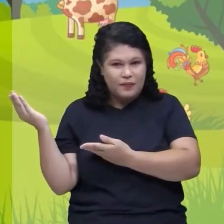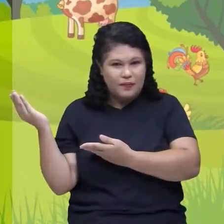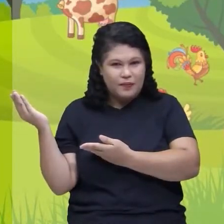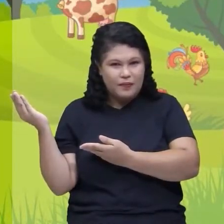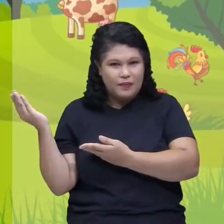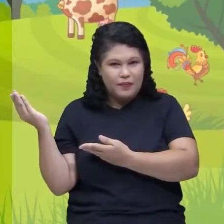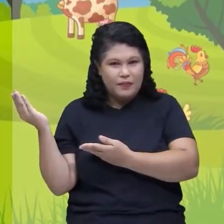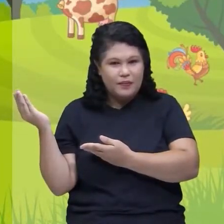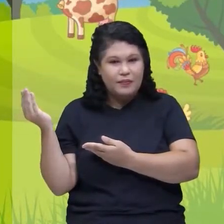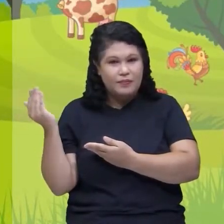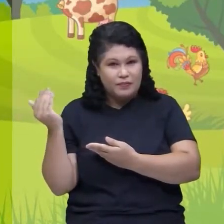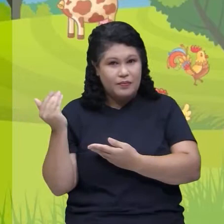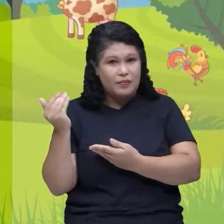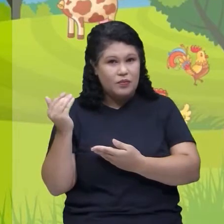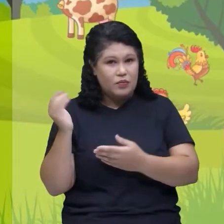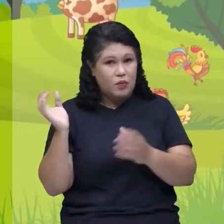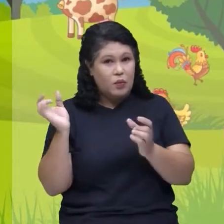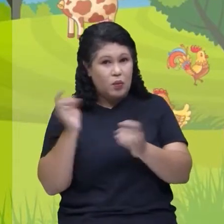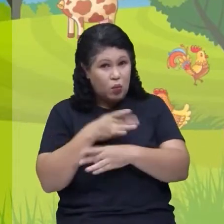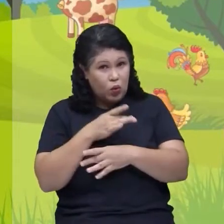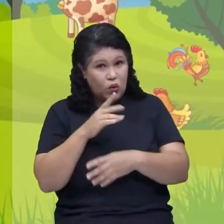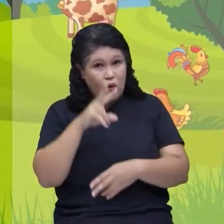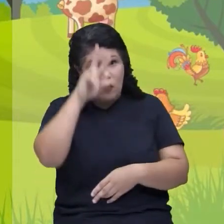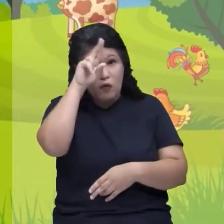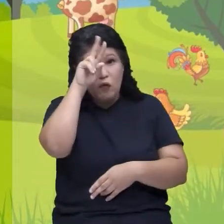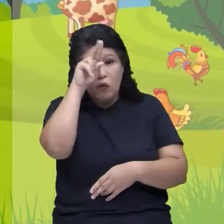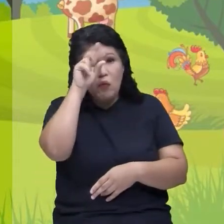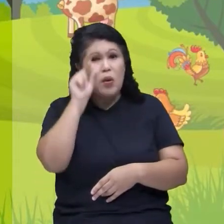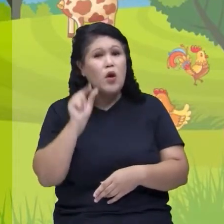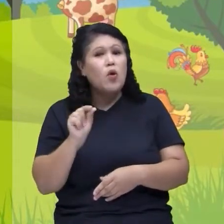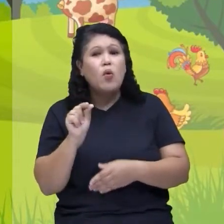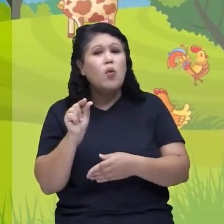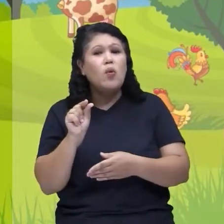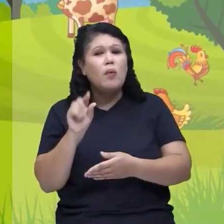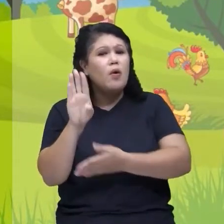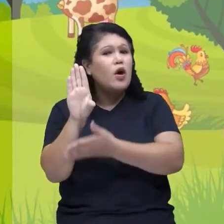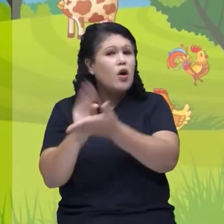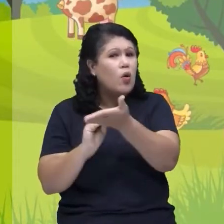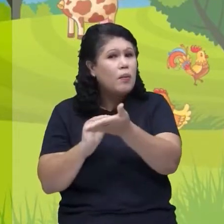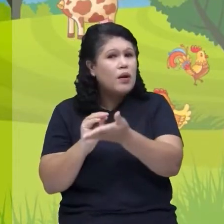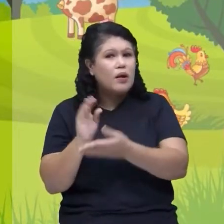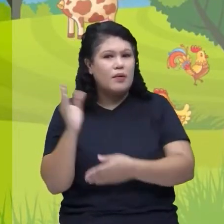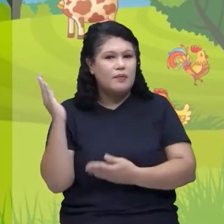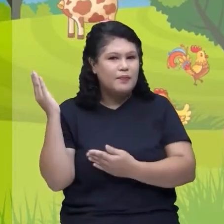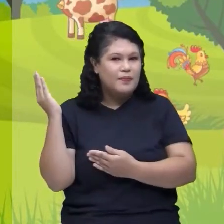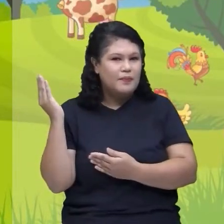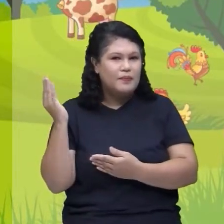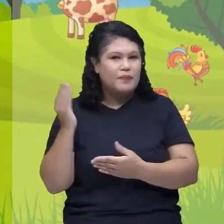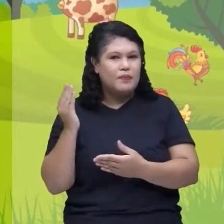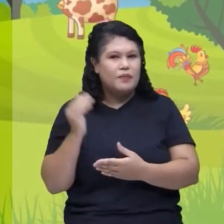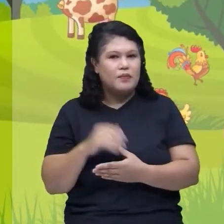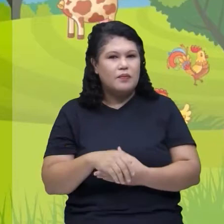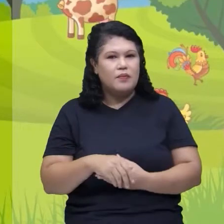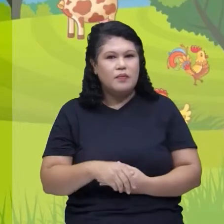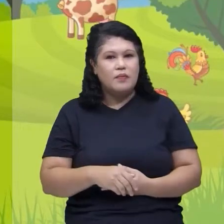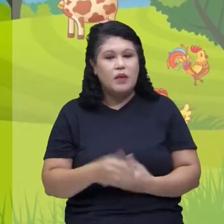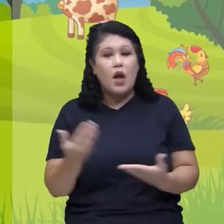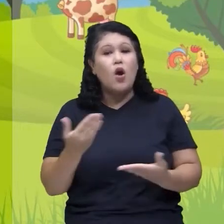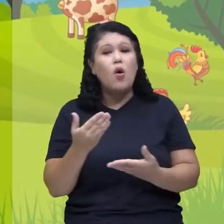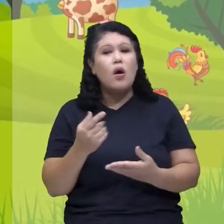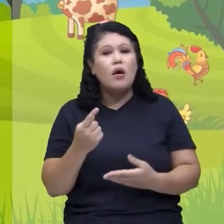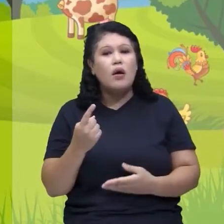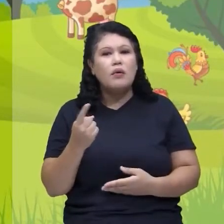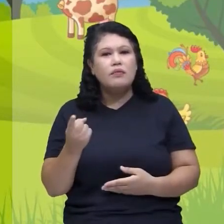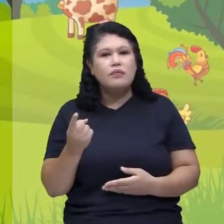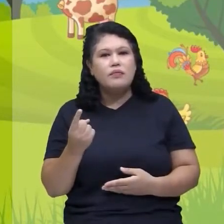formiguinha. Foi bem... Olha como a formiga anda bem devagarzinho, com a pontinha dos pés. Gostei. Agora... Essa